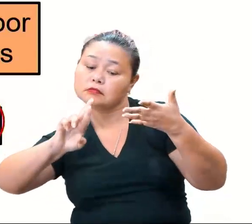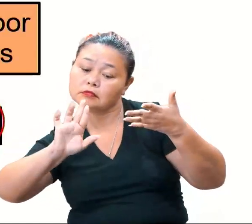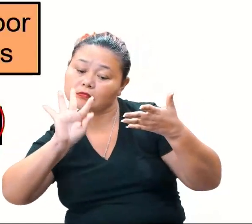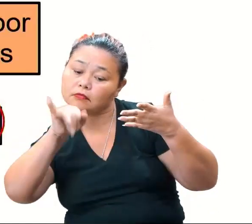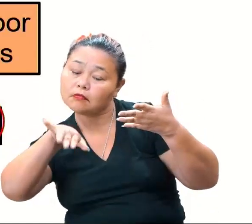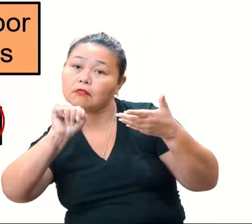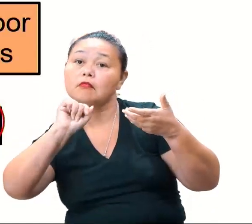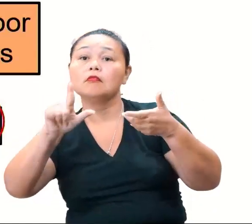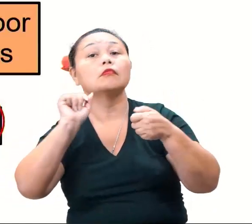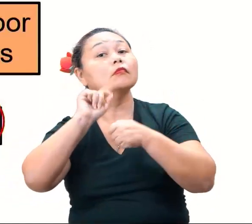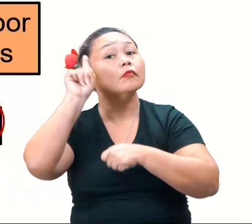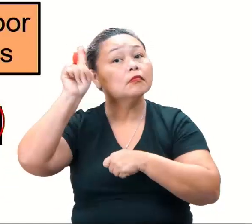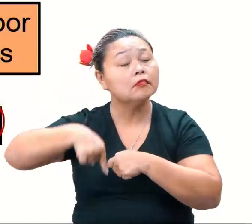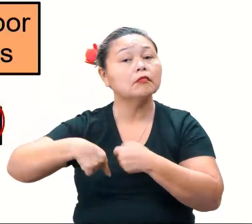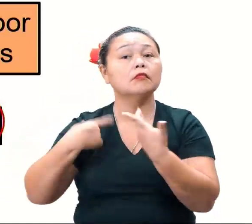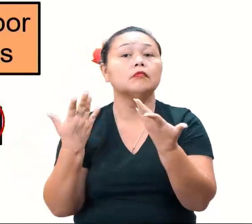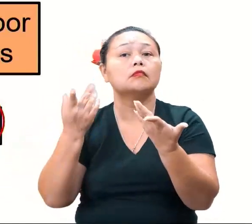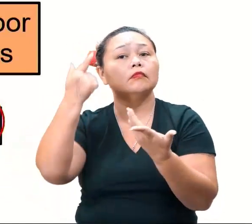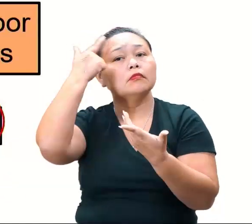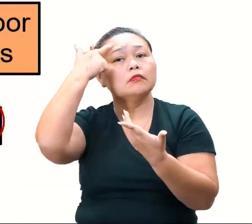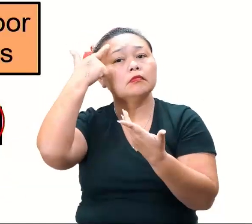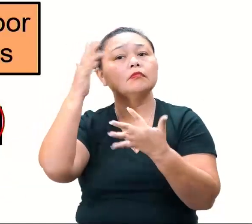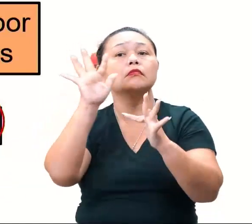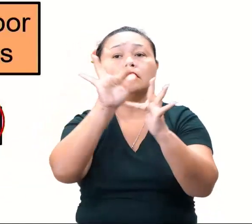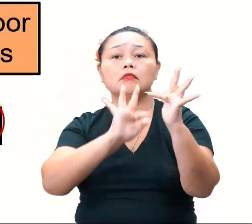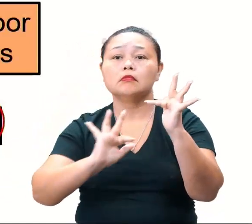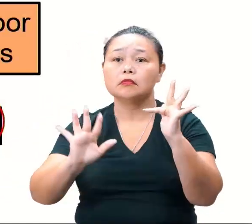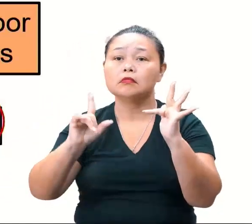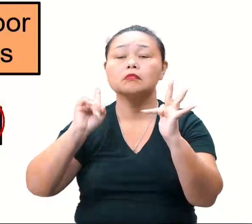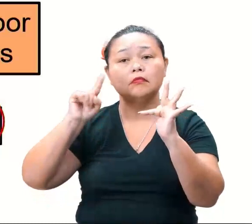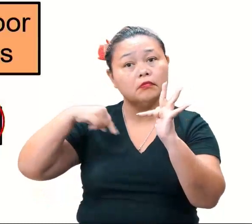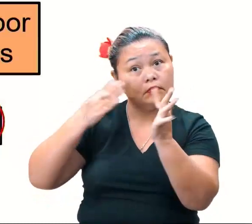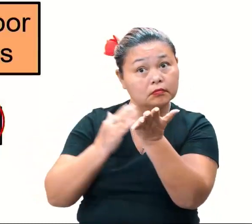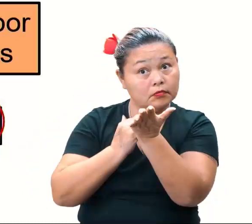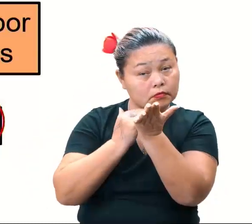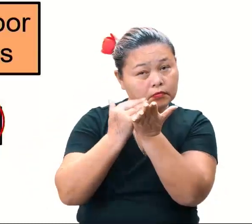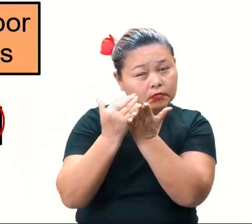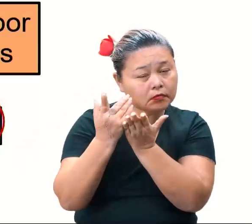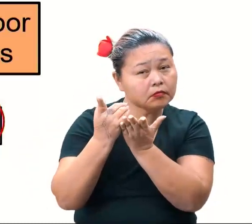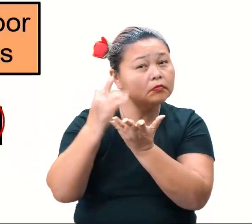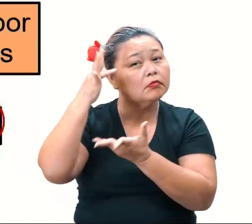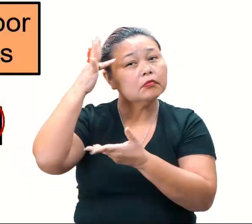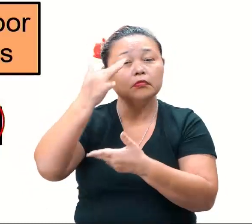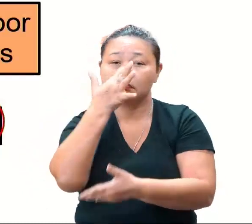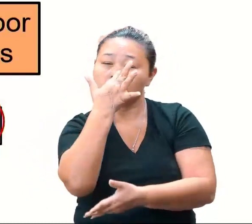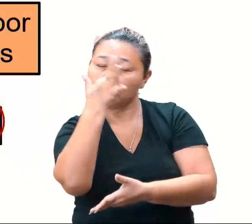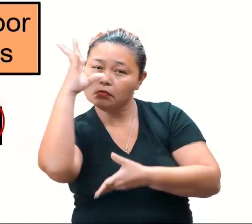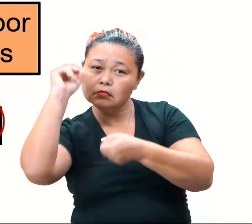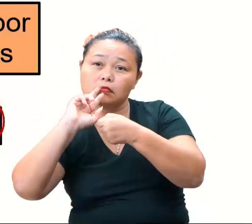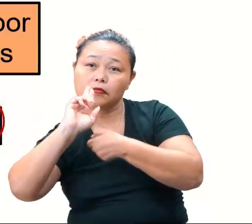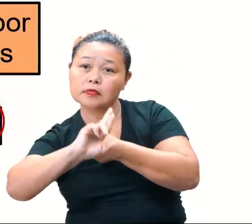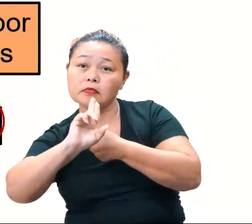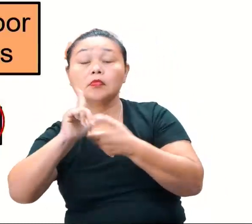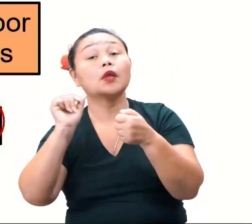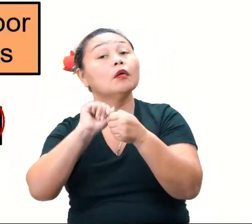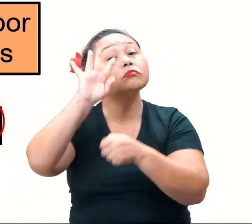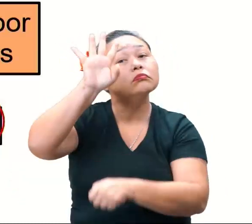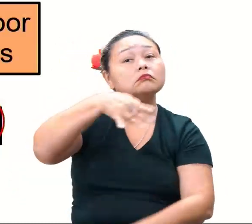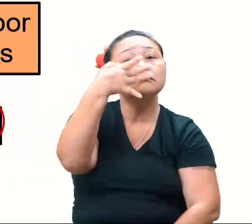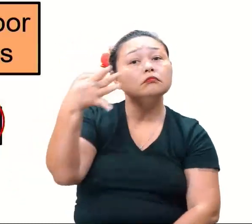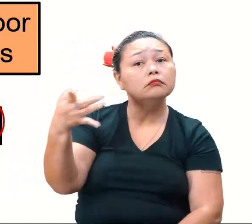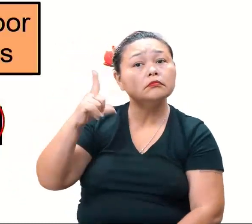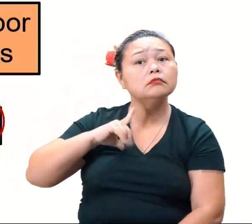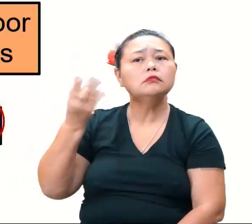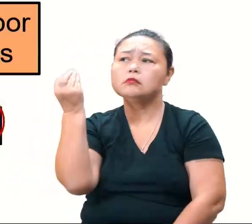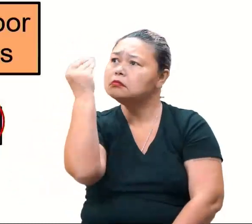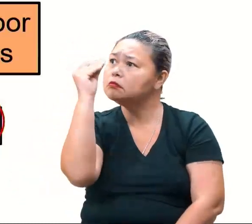Então, isso já é a ideia de função, tá? E assim a gente começou, né? Bem intuitivo, né? Dá para fazer a tabelinha. Depois que você faz aquela tabela,